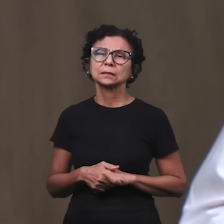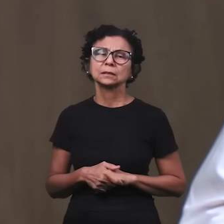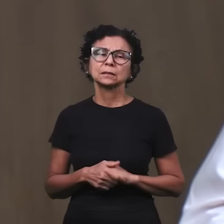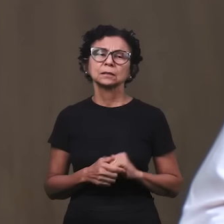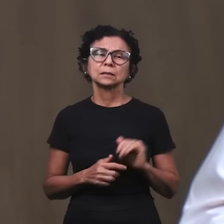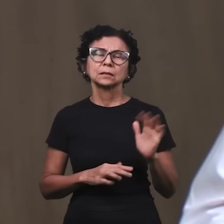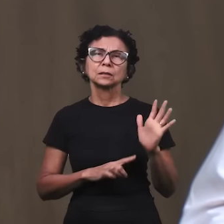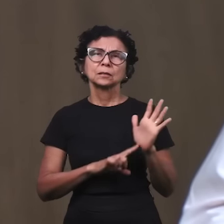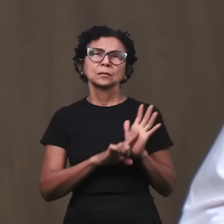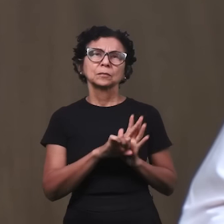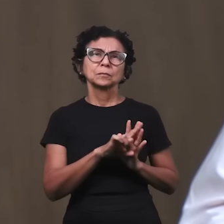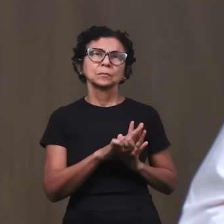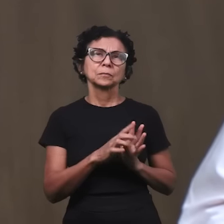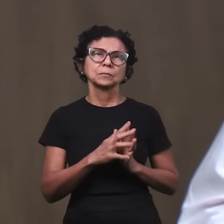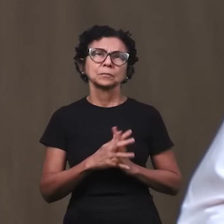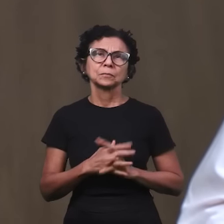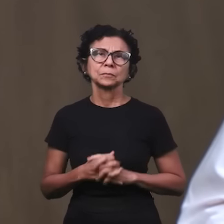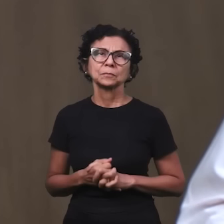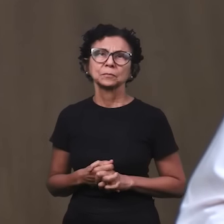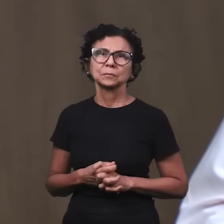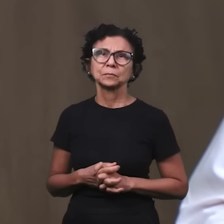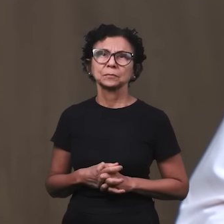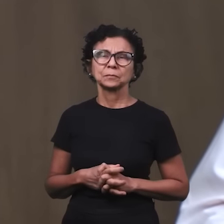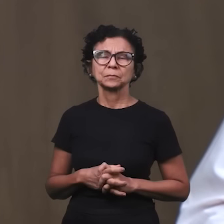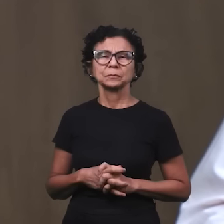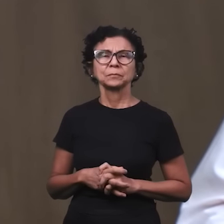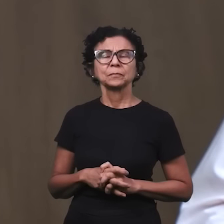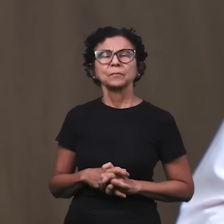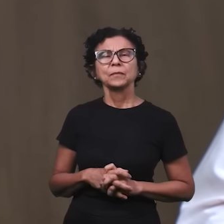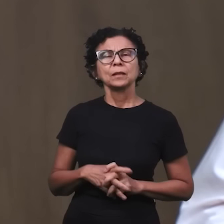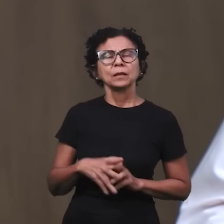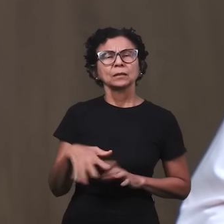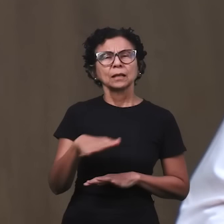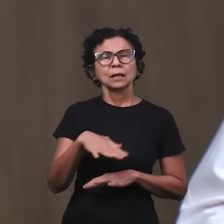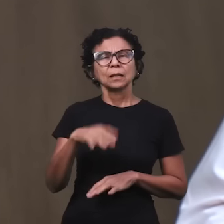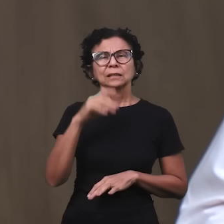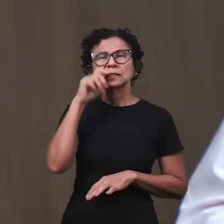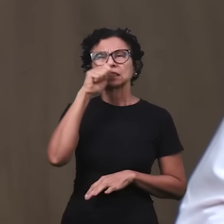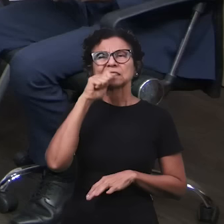é: quais são os principais desafios no dia a dia do dentista?